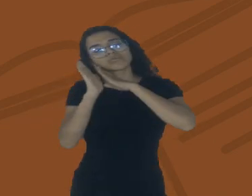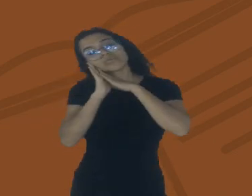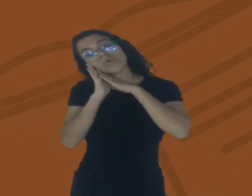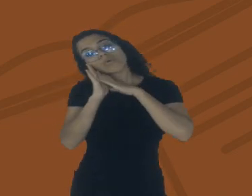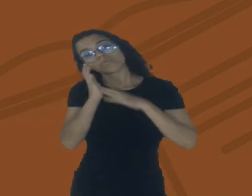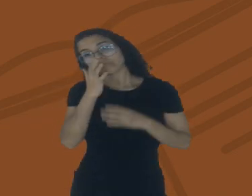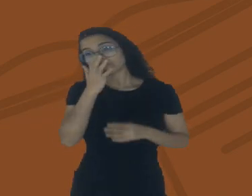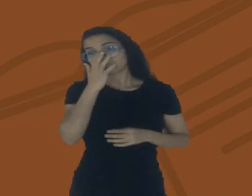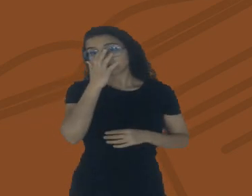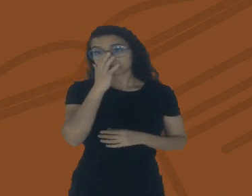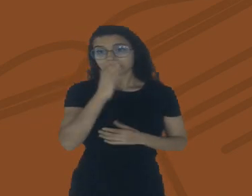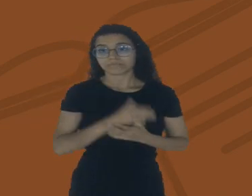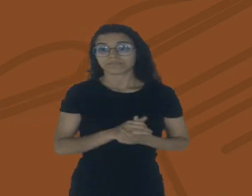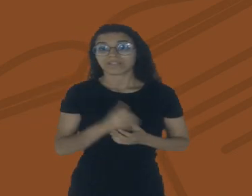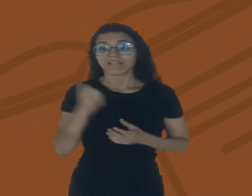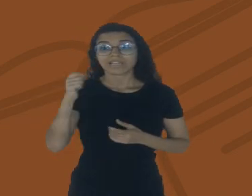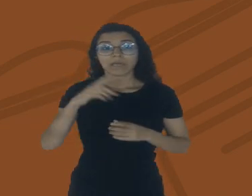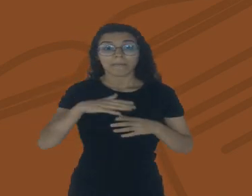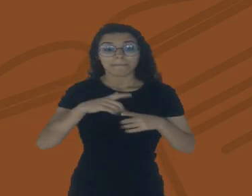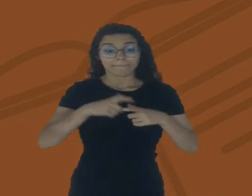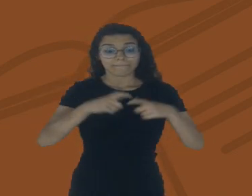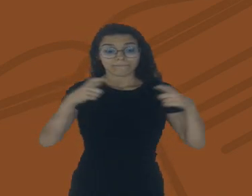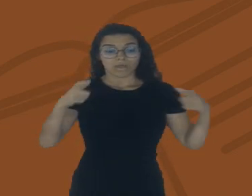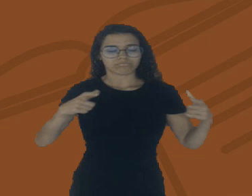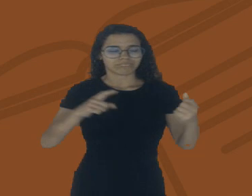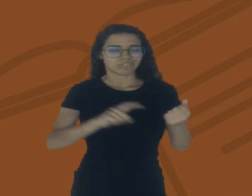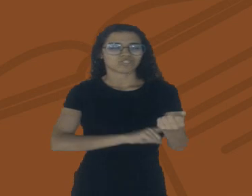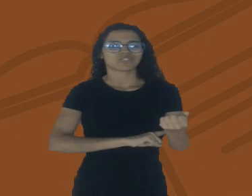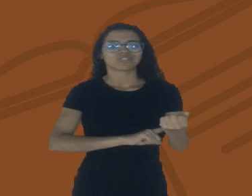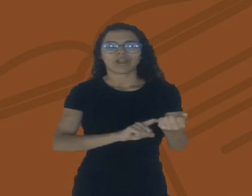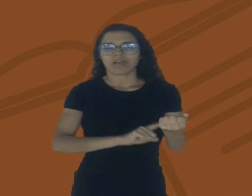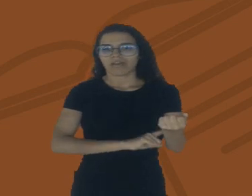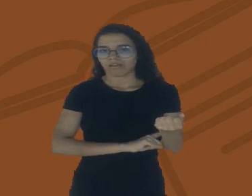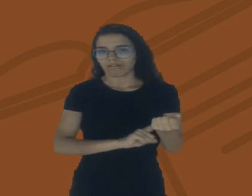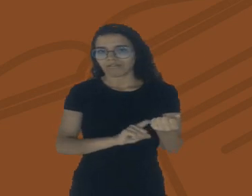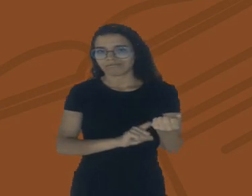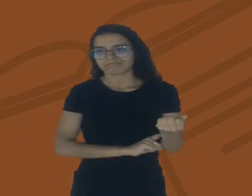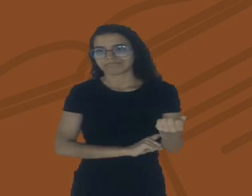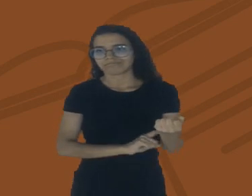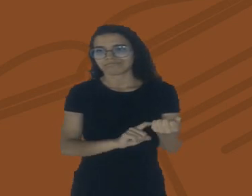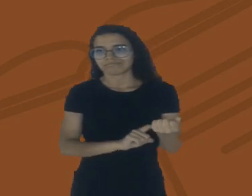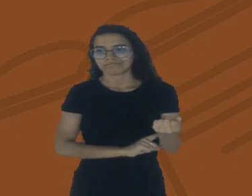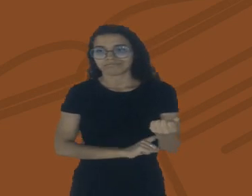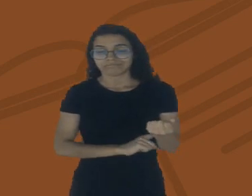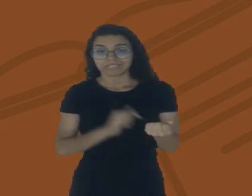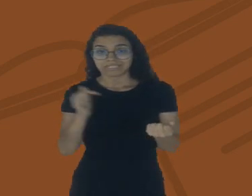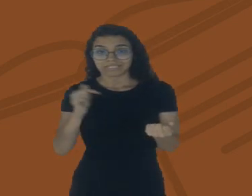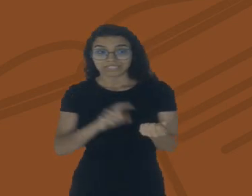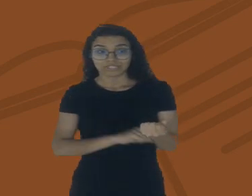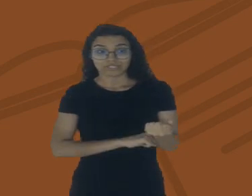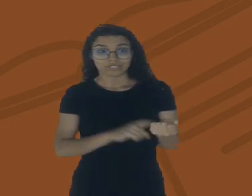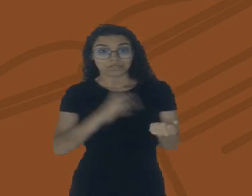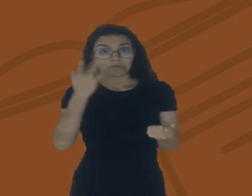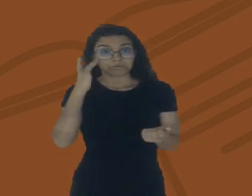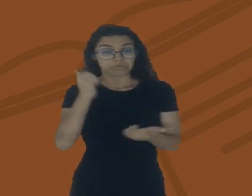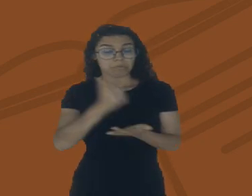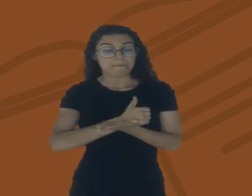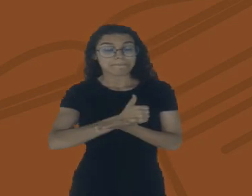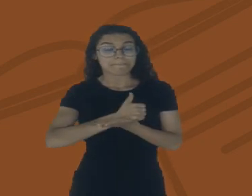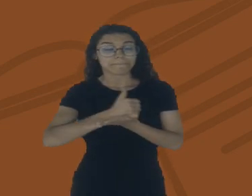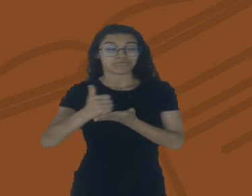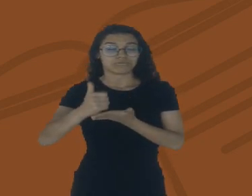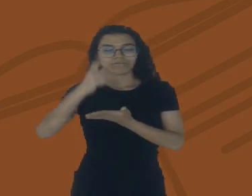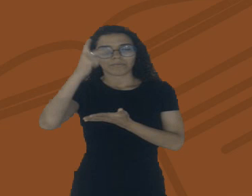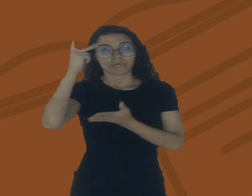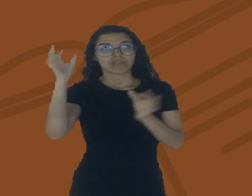são principalmente o estresse, né? Então o estresse aí eu acho que é algo que é impossível que as pessoas não tenham.